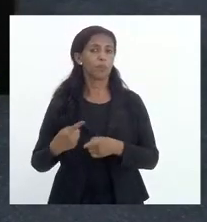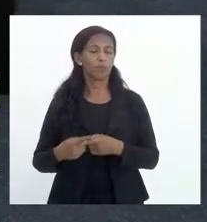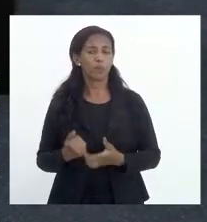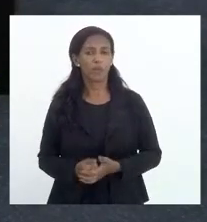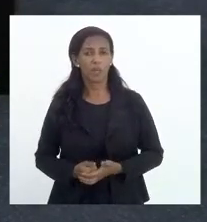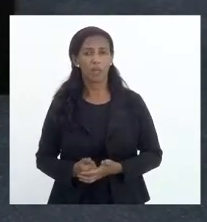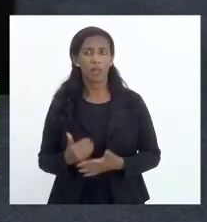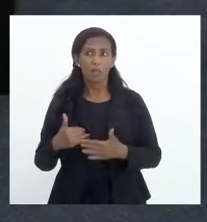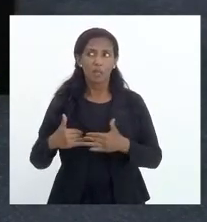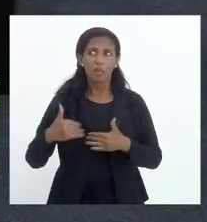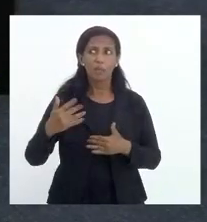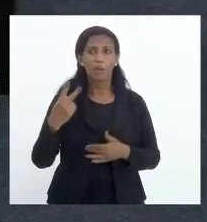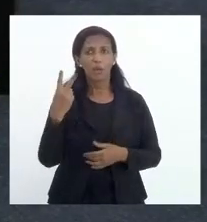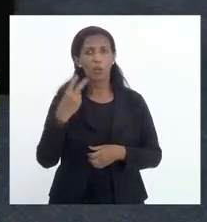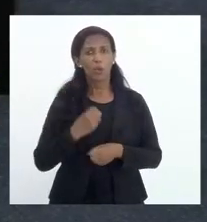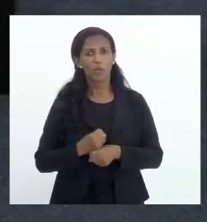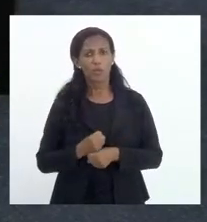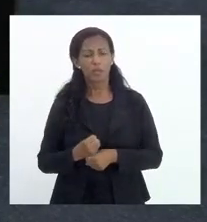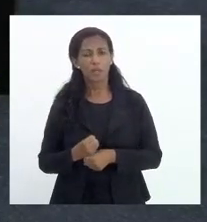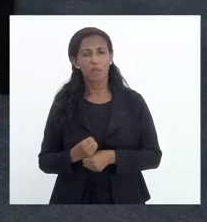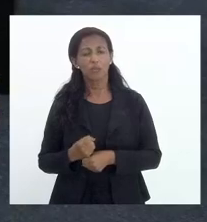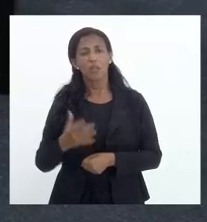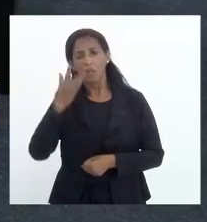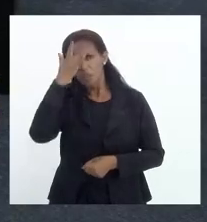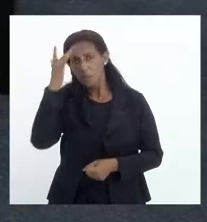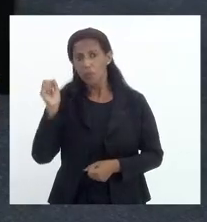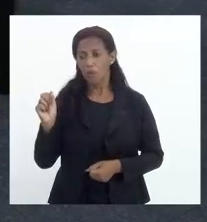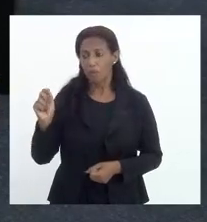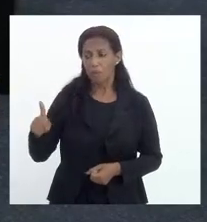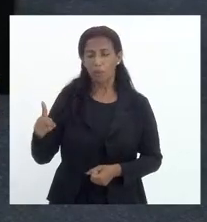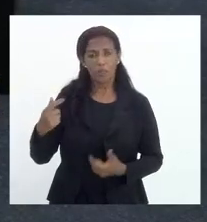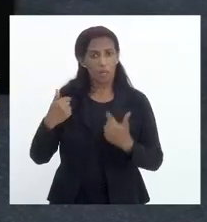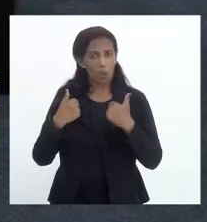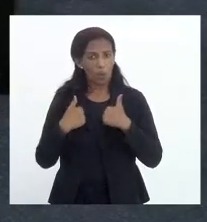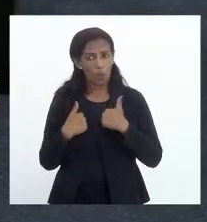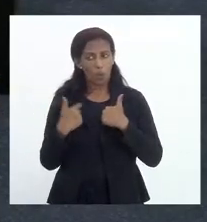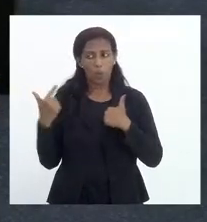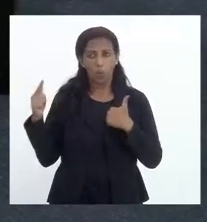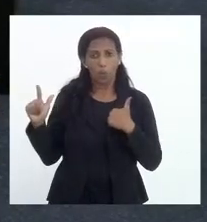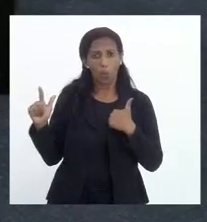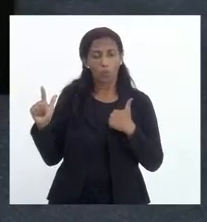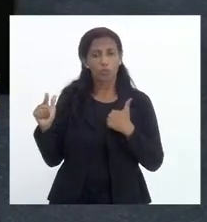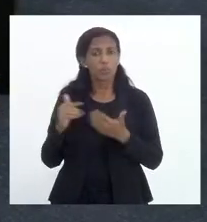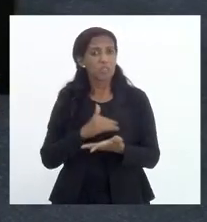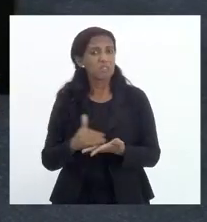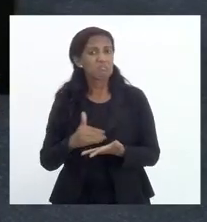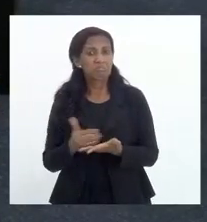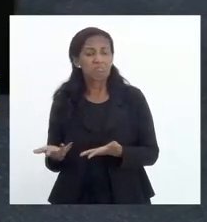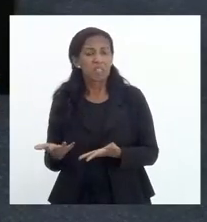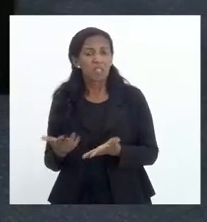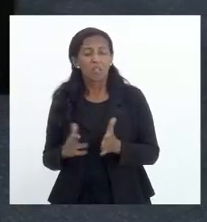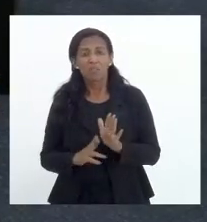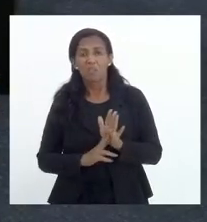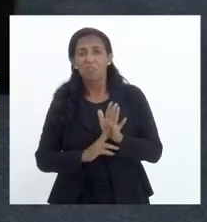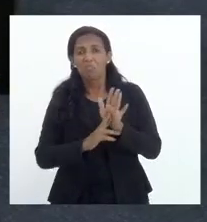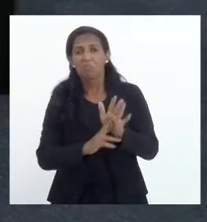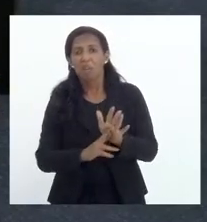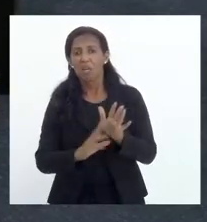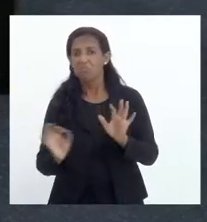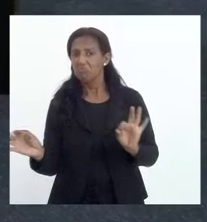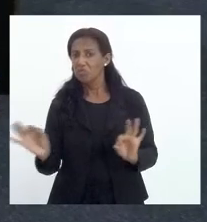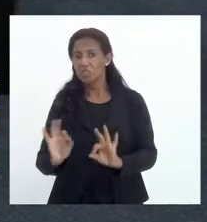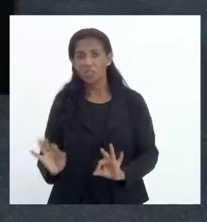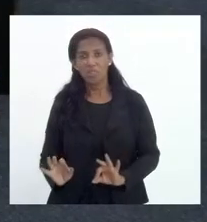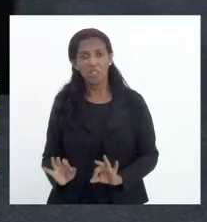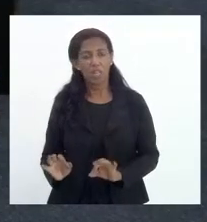daqui a mais 2 anos, tem servidores que vão se aposentar, que nem eu e outros aí, e a secretaria não vai ter representação de